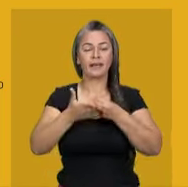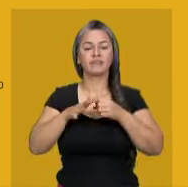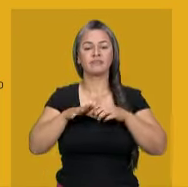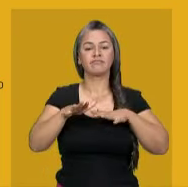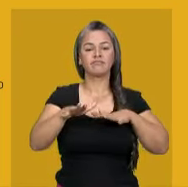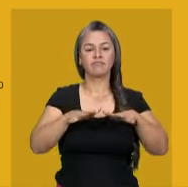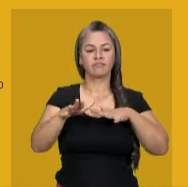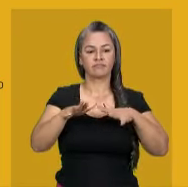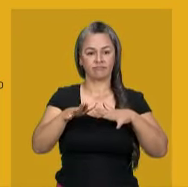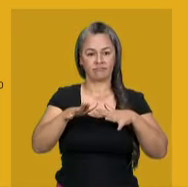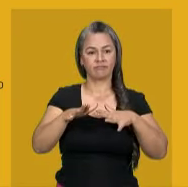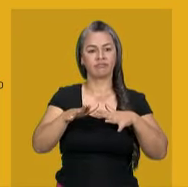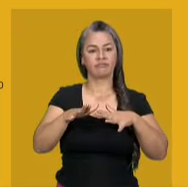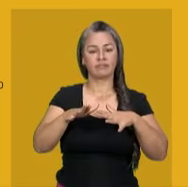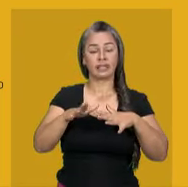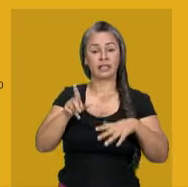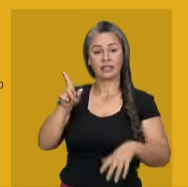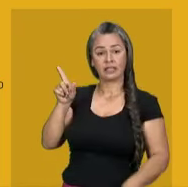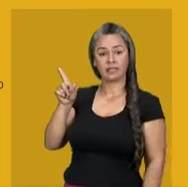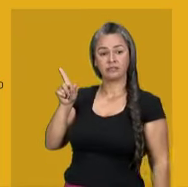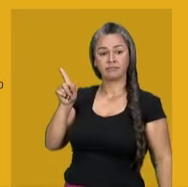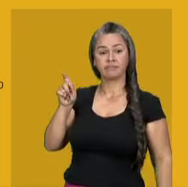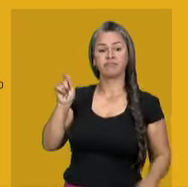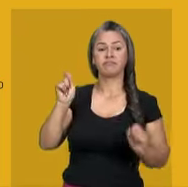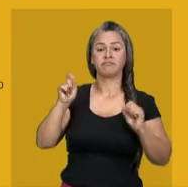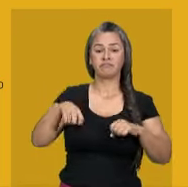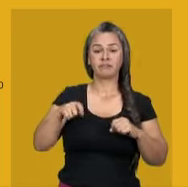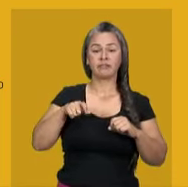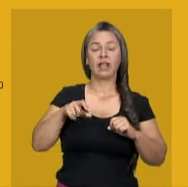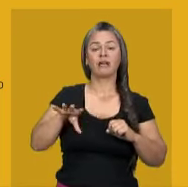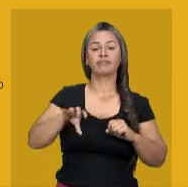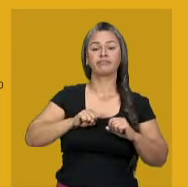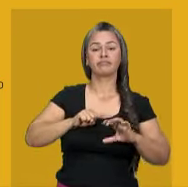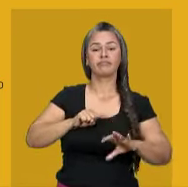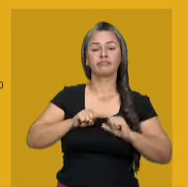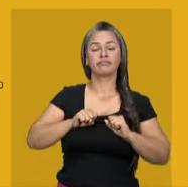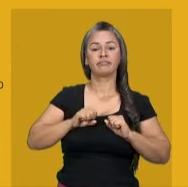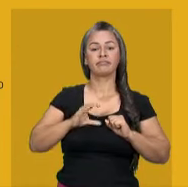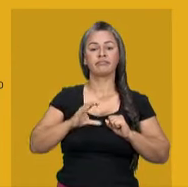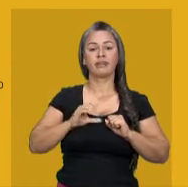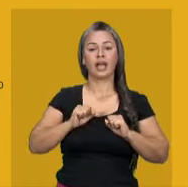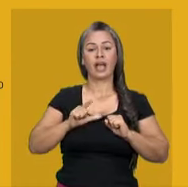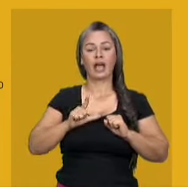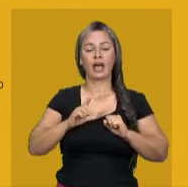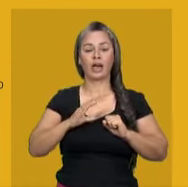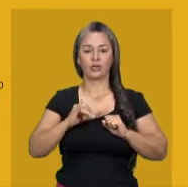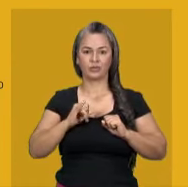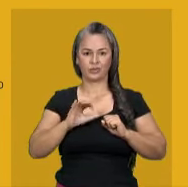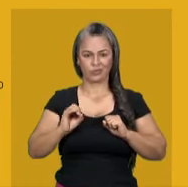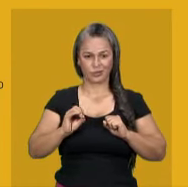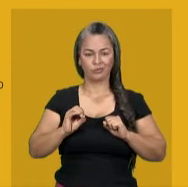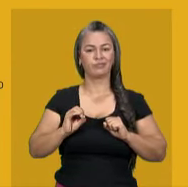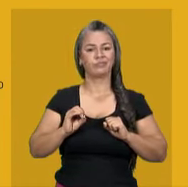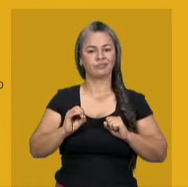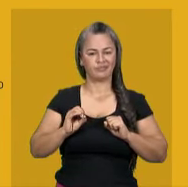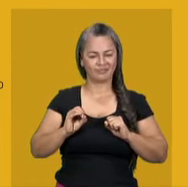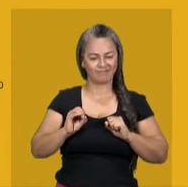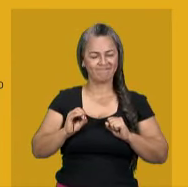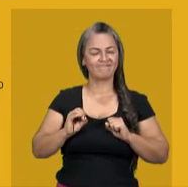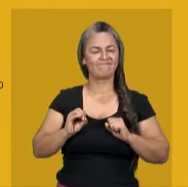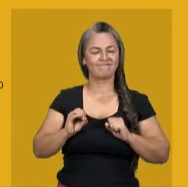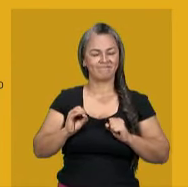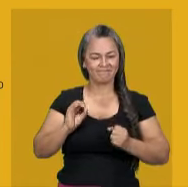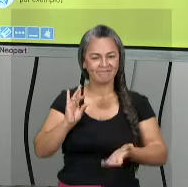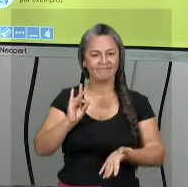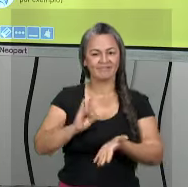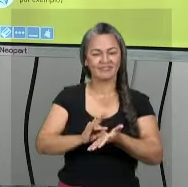é responsável por armazenar sais, como o cálcio, por exemplo. Então, os nossos ossos,